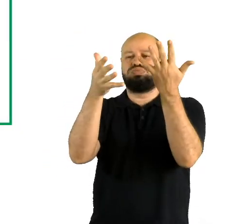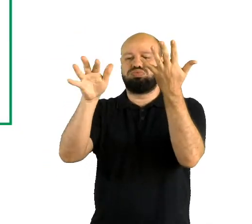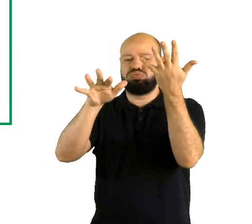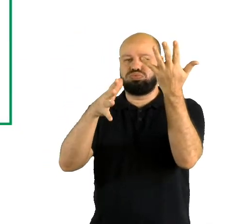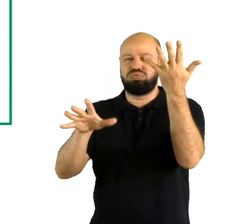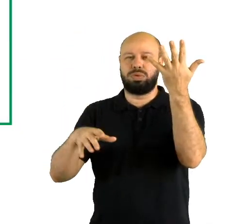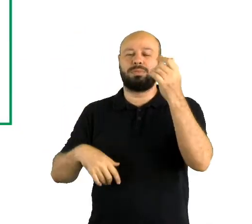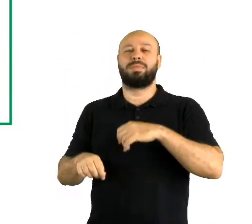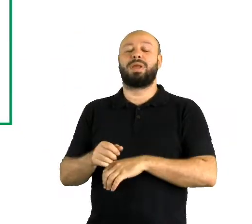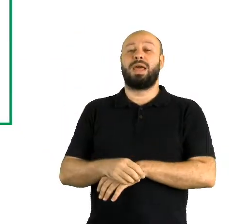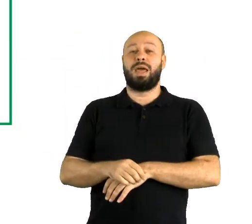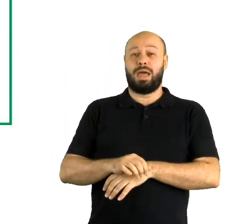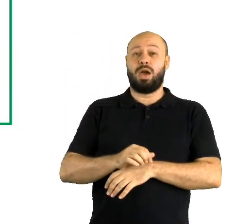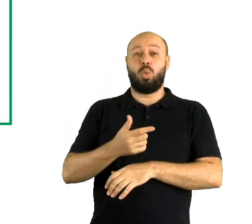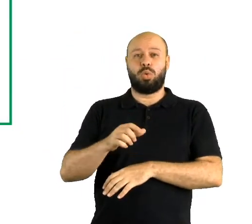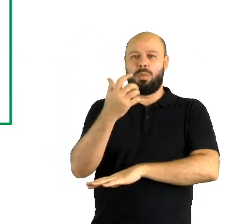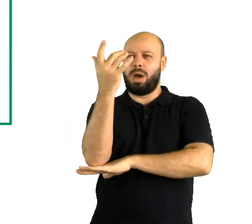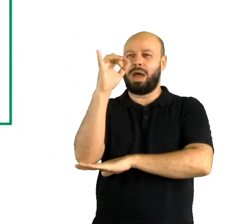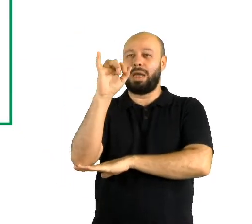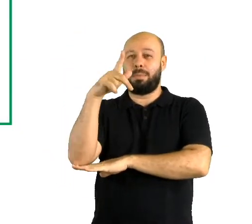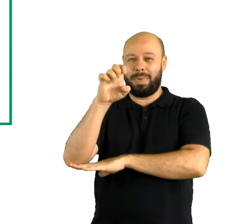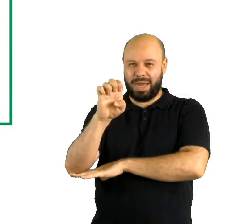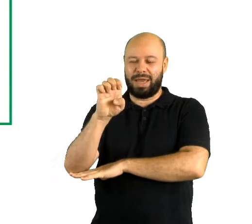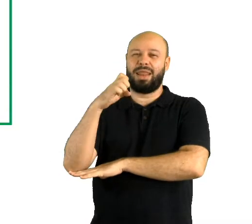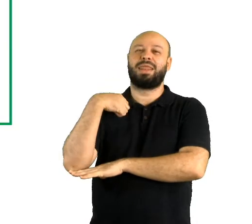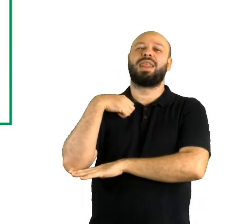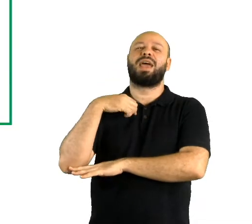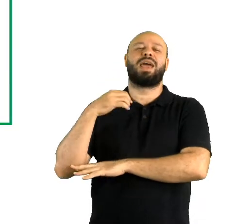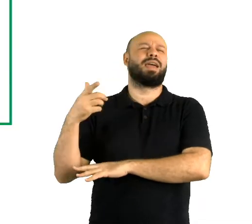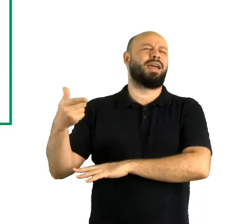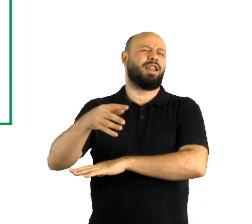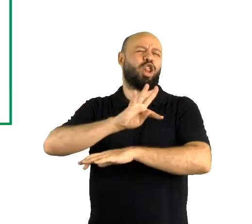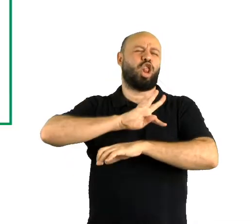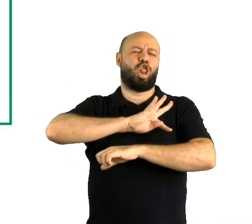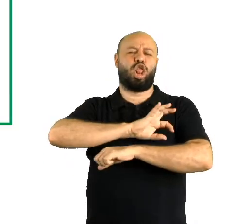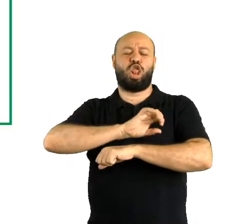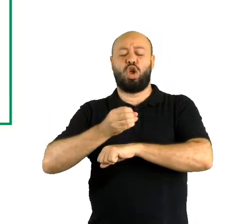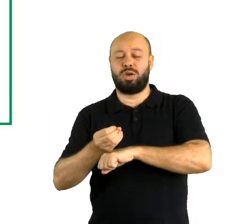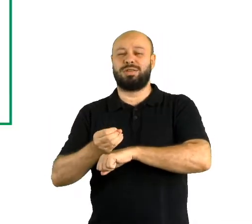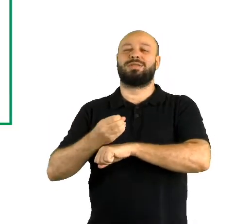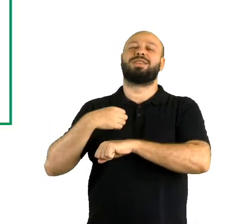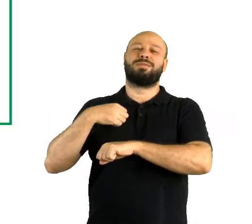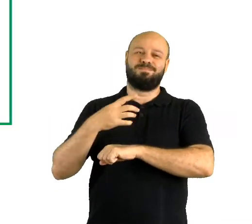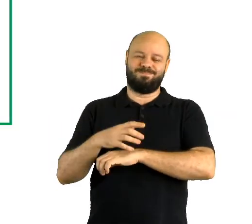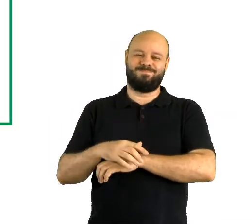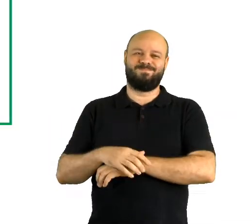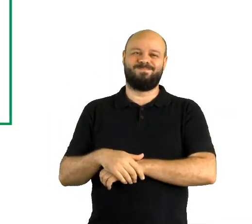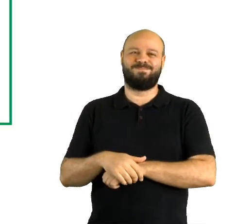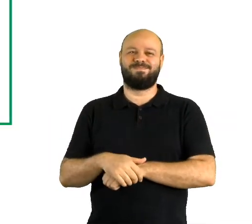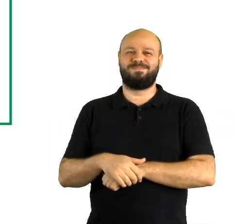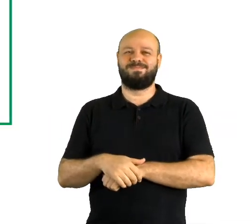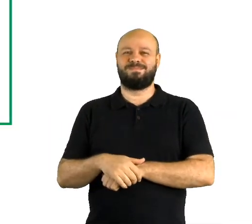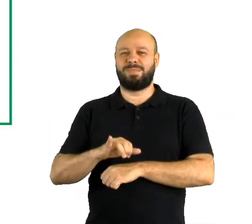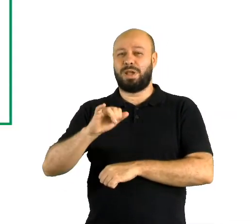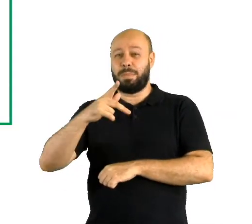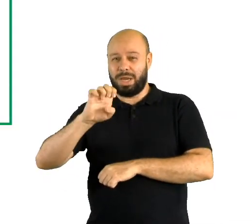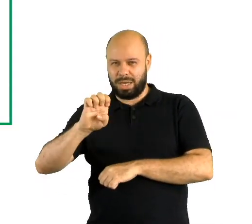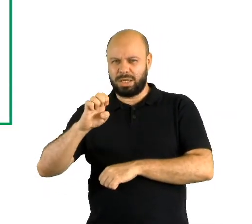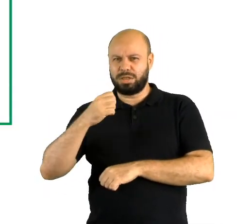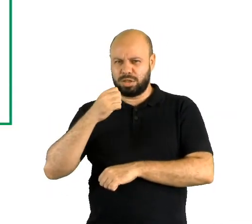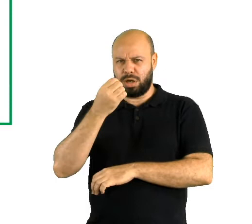o grande fenômeno que tem aqui no Tocantins, o ipê. Vocês já prestaram